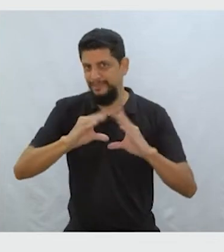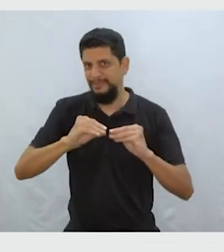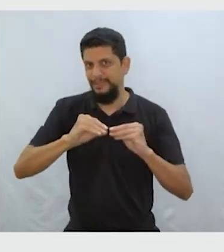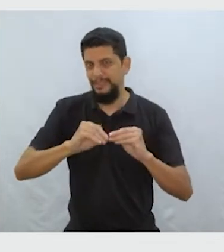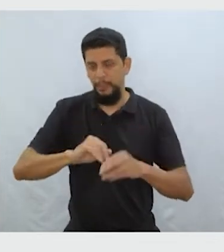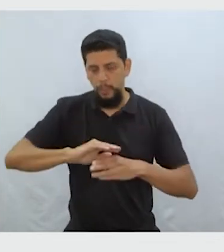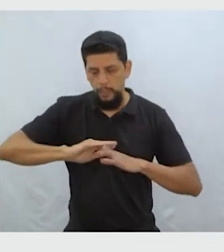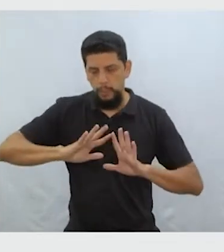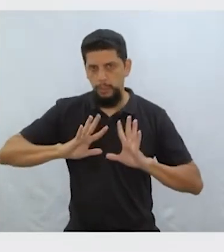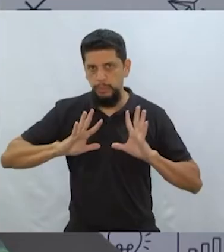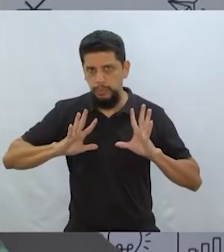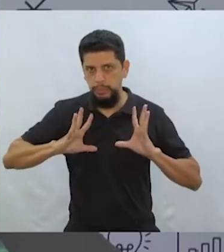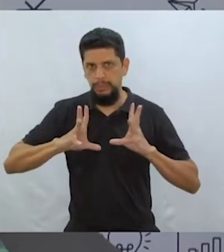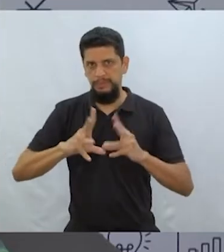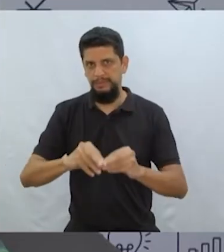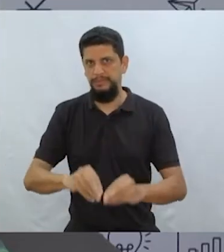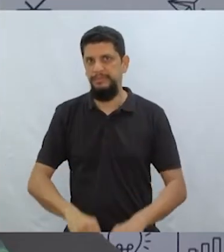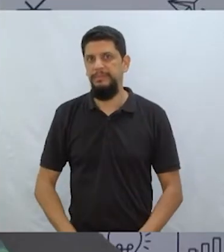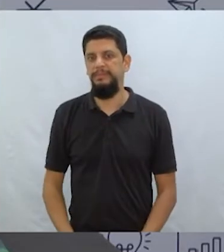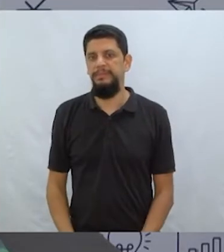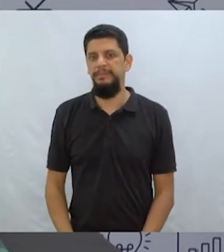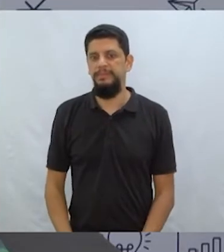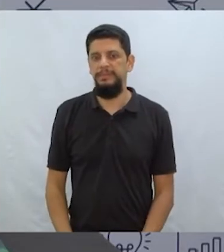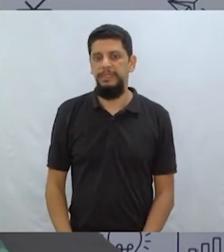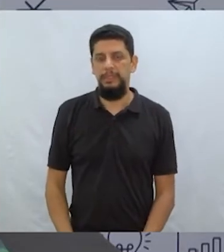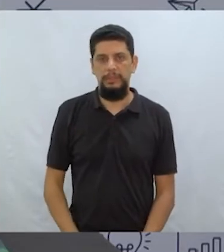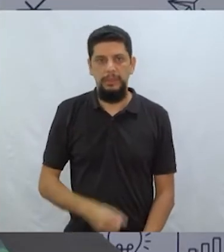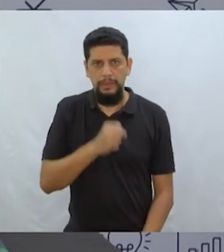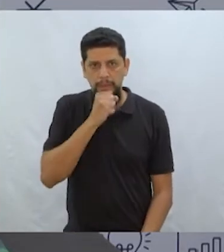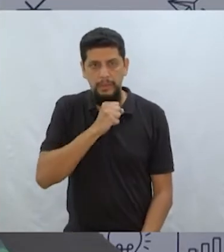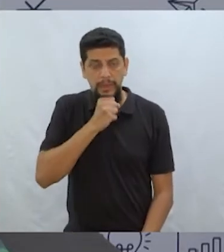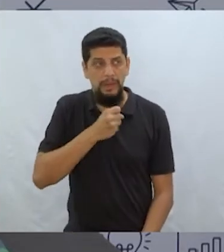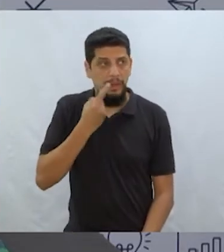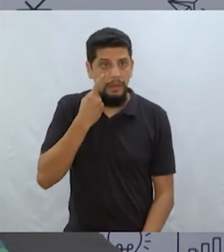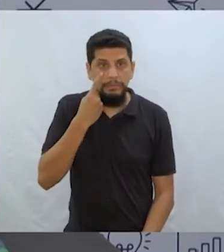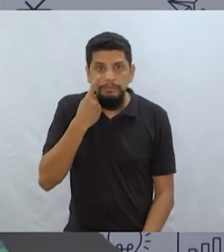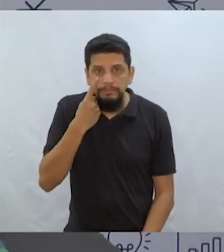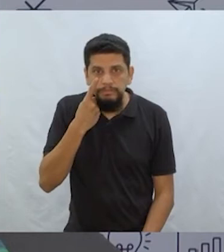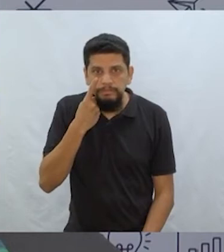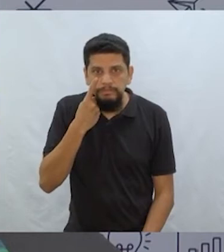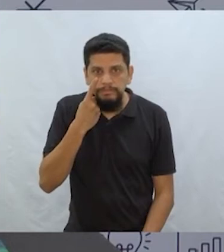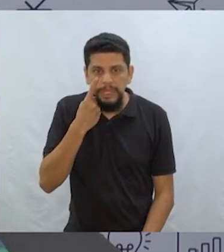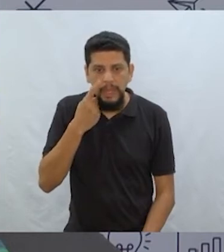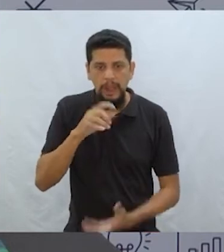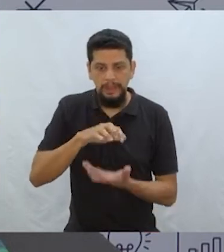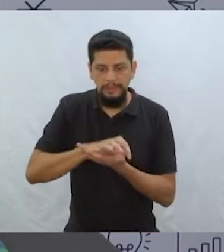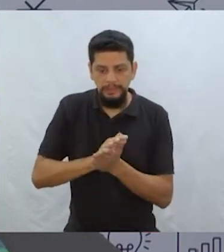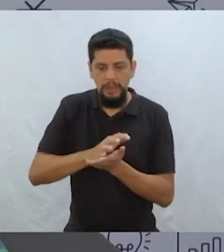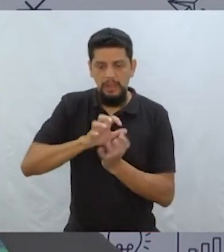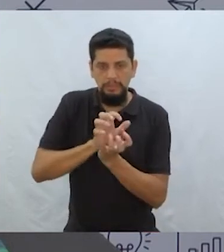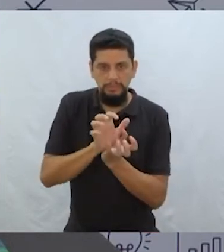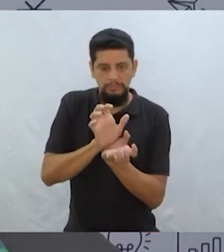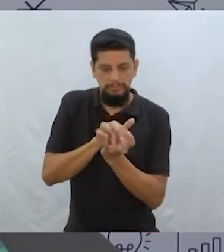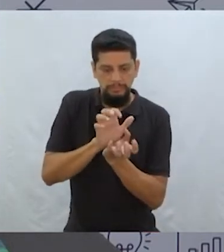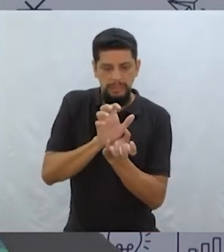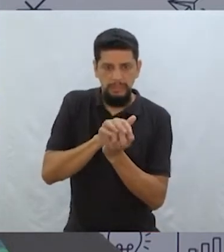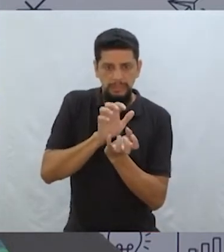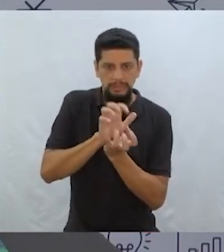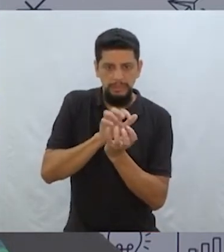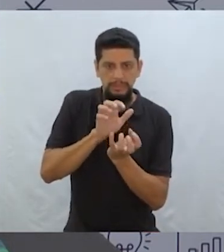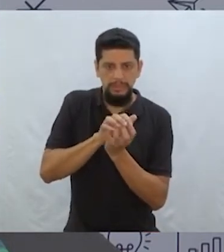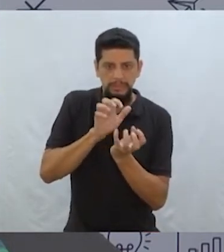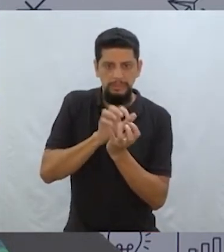noite inteira o bisavô ouvia e ia mastigando o